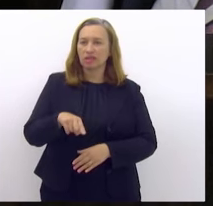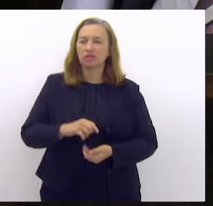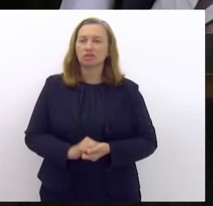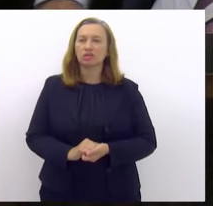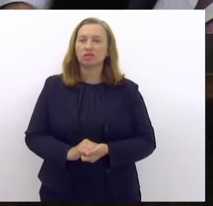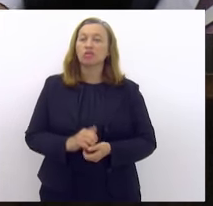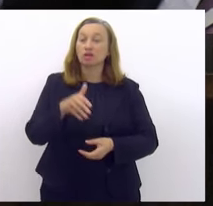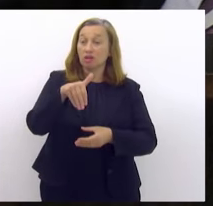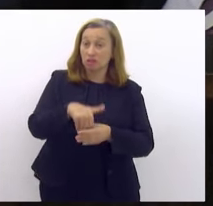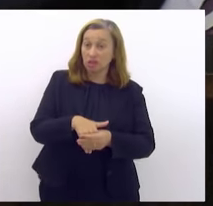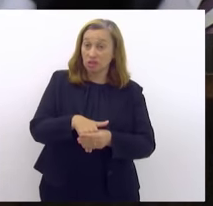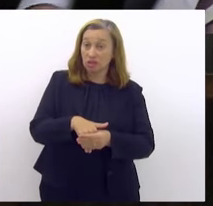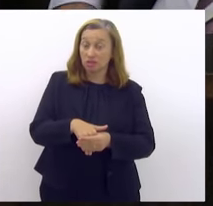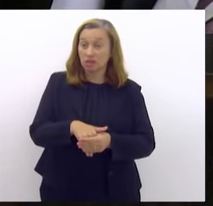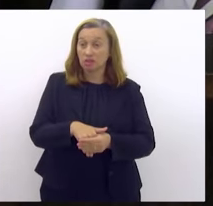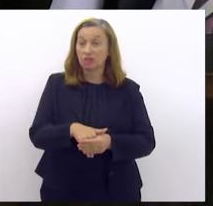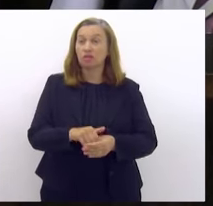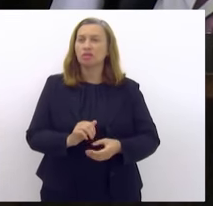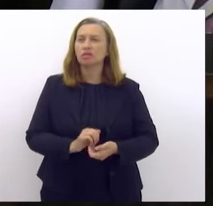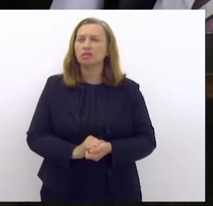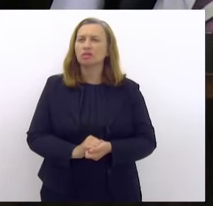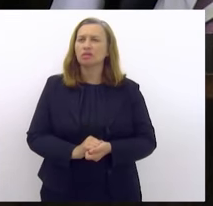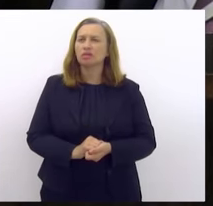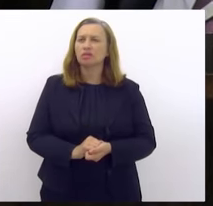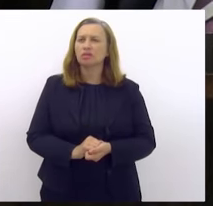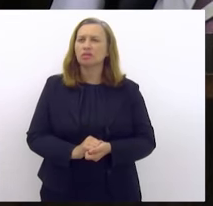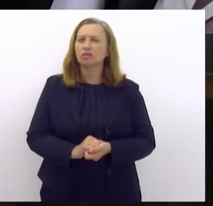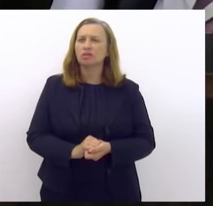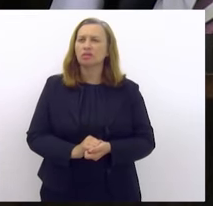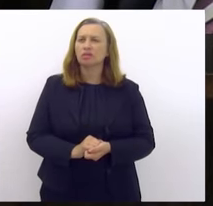Em votação, a Câmara...